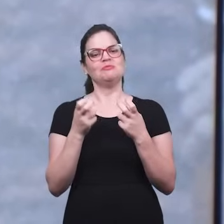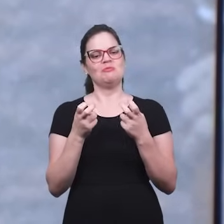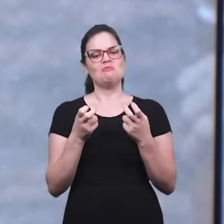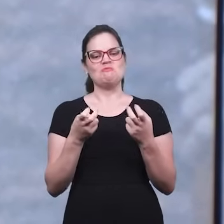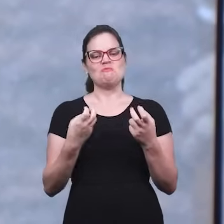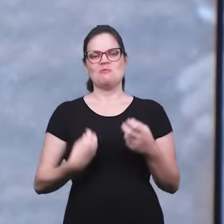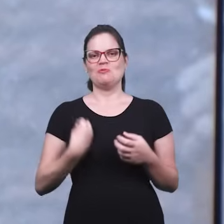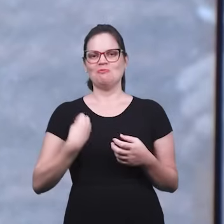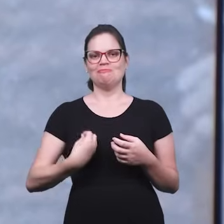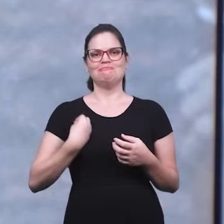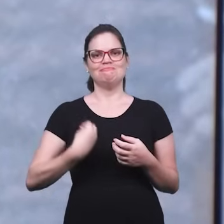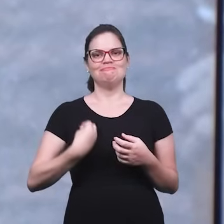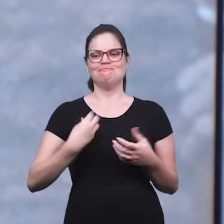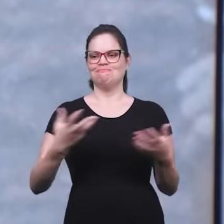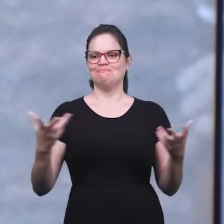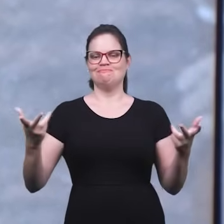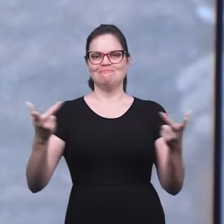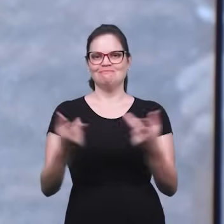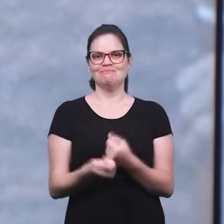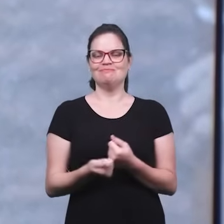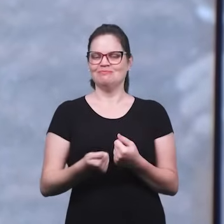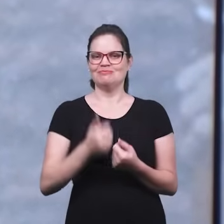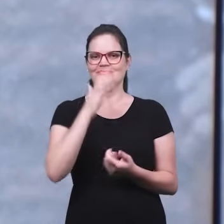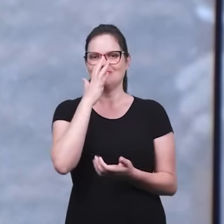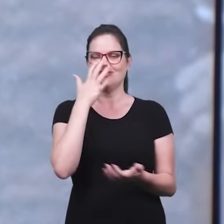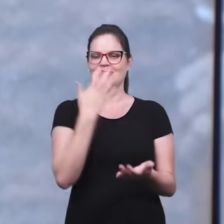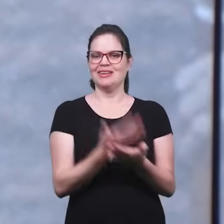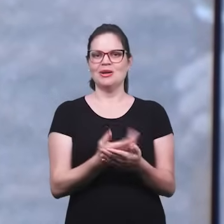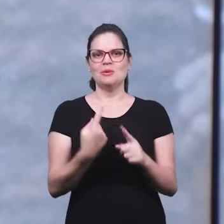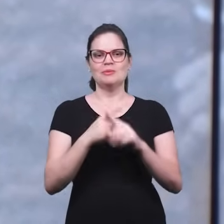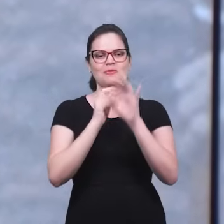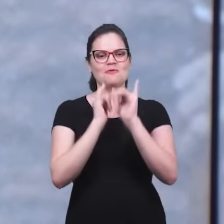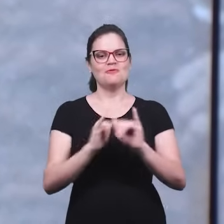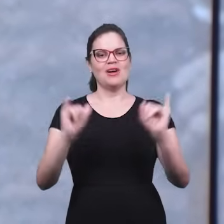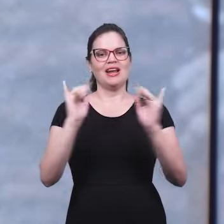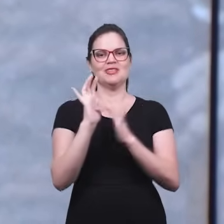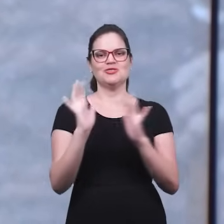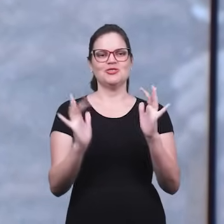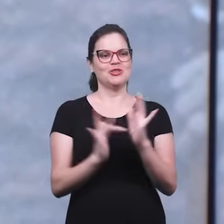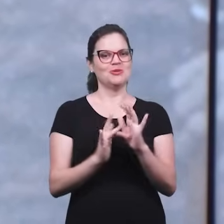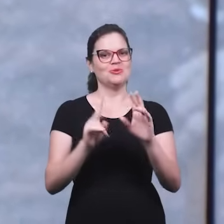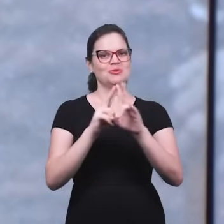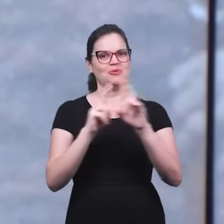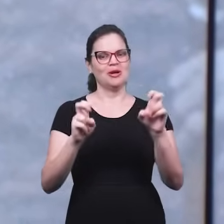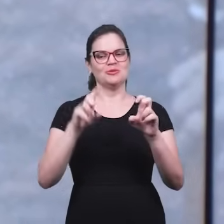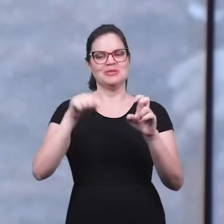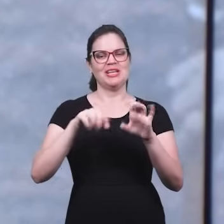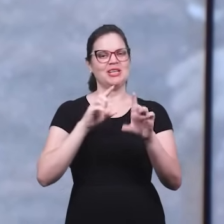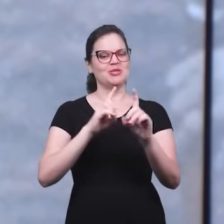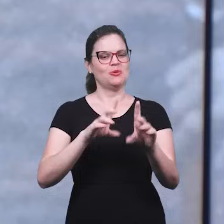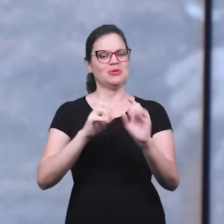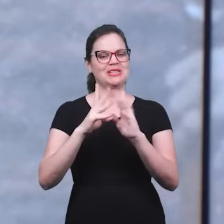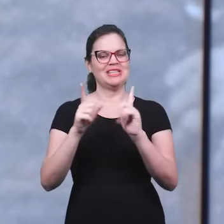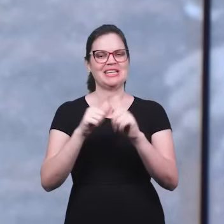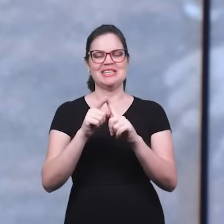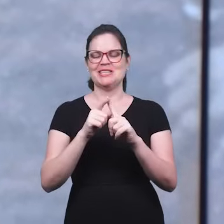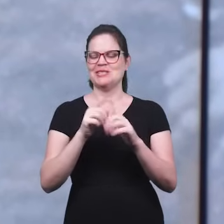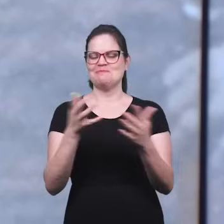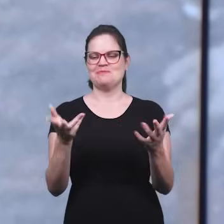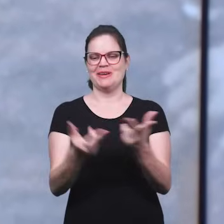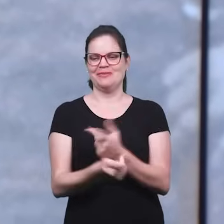diversas situações. É algo notável poder falar de Jesus e falar desta obra por onde quer que a gente